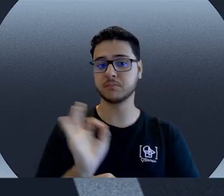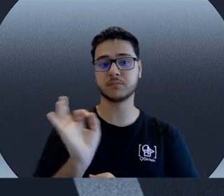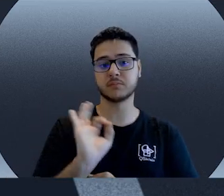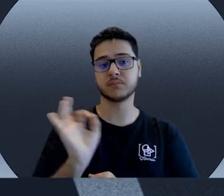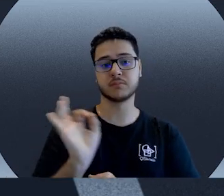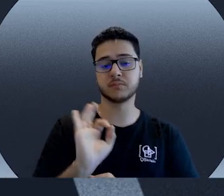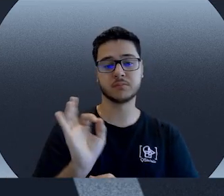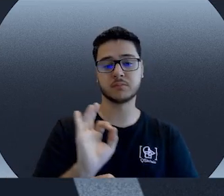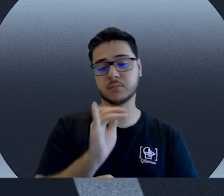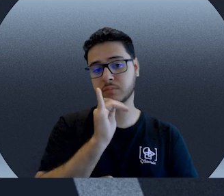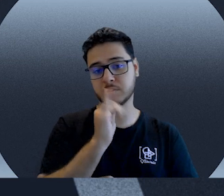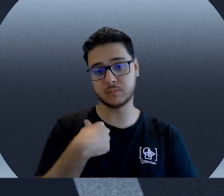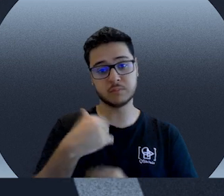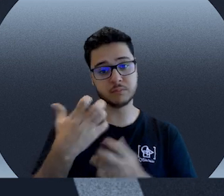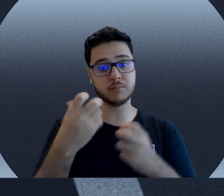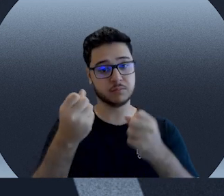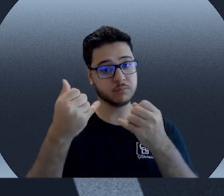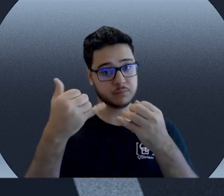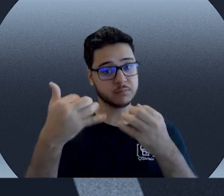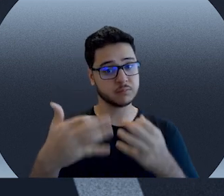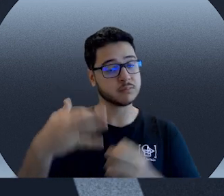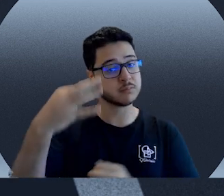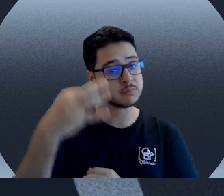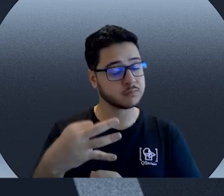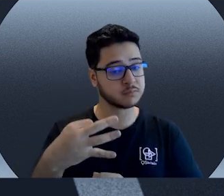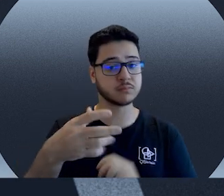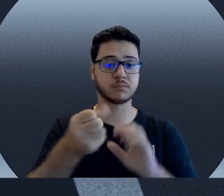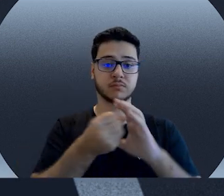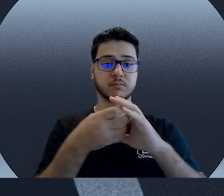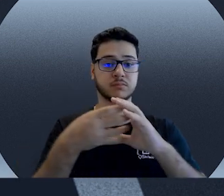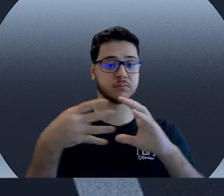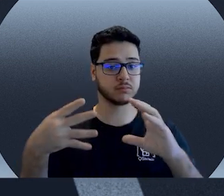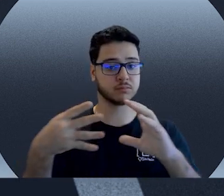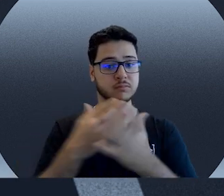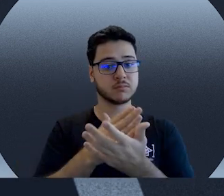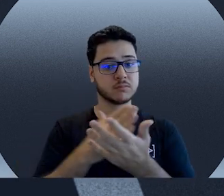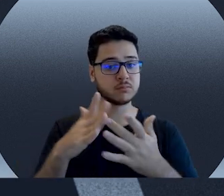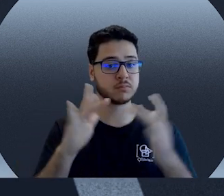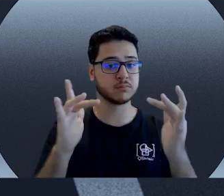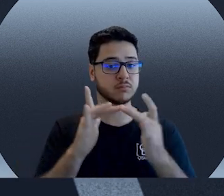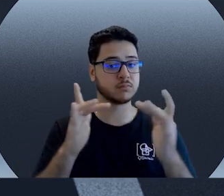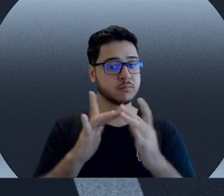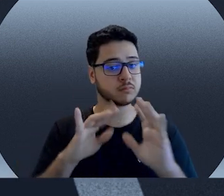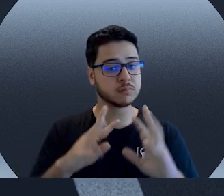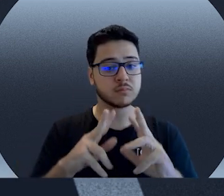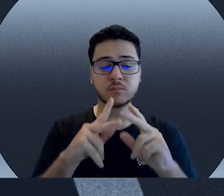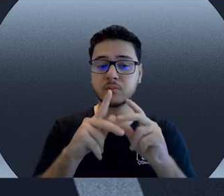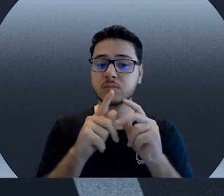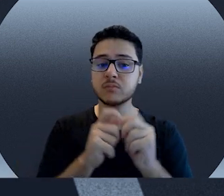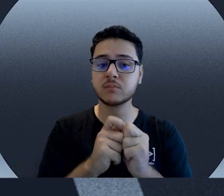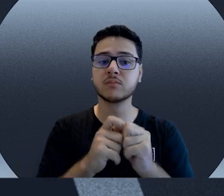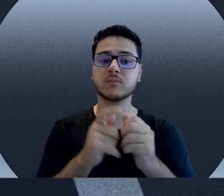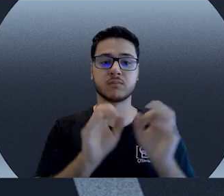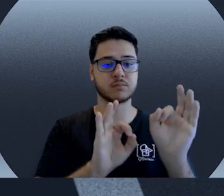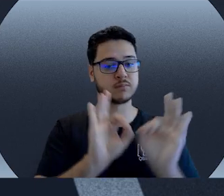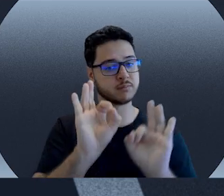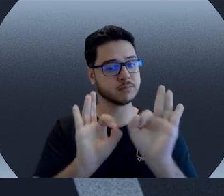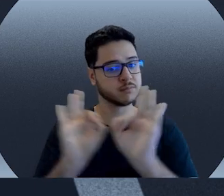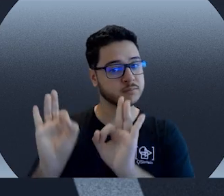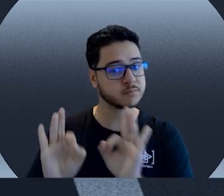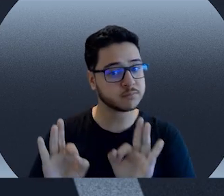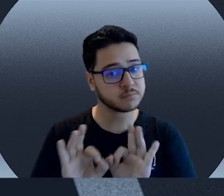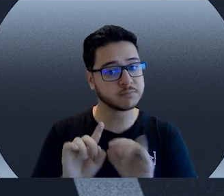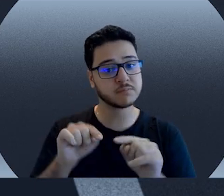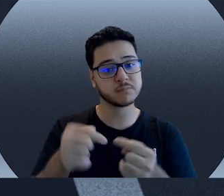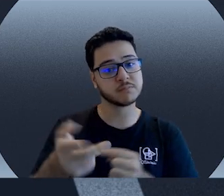necessariamente gostaria de salientar isso, essas características se aplicarão a todas as produções, tá? Mas é muito